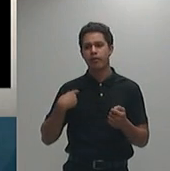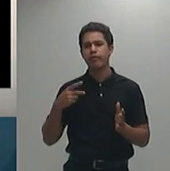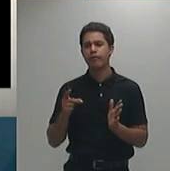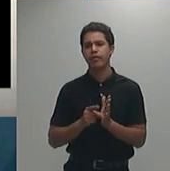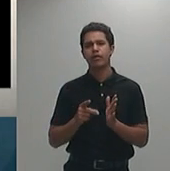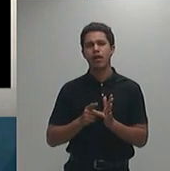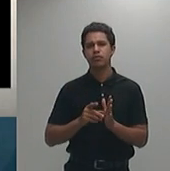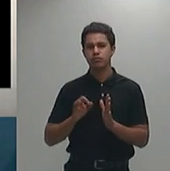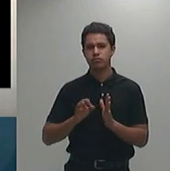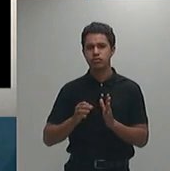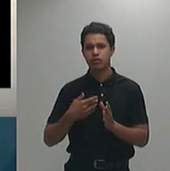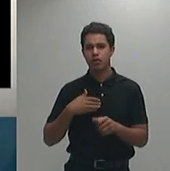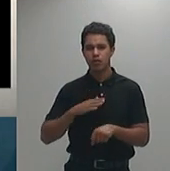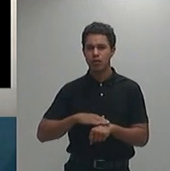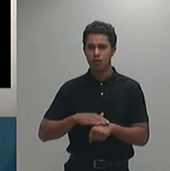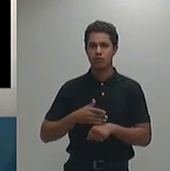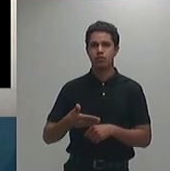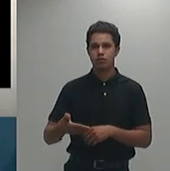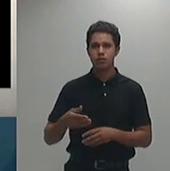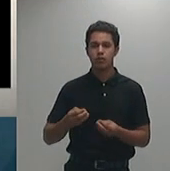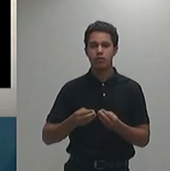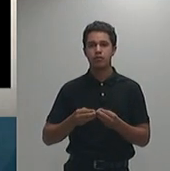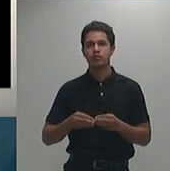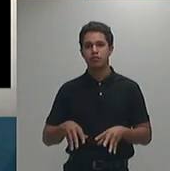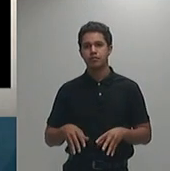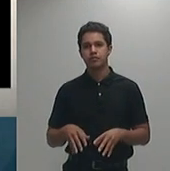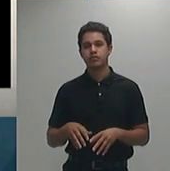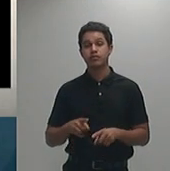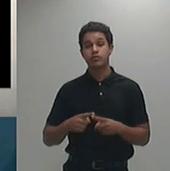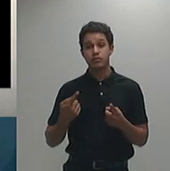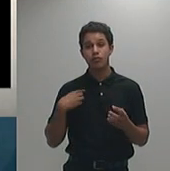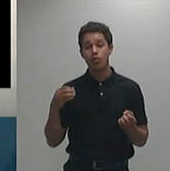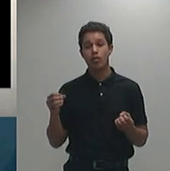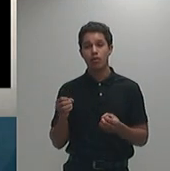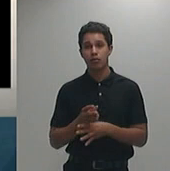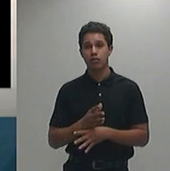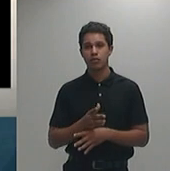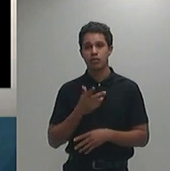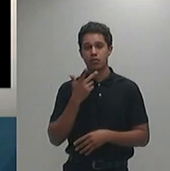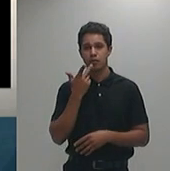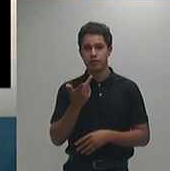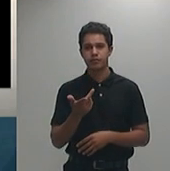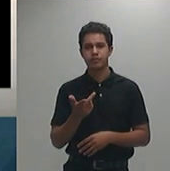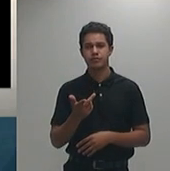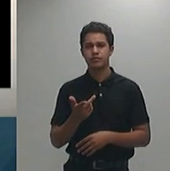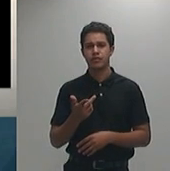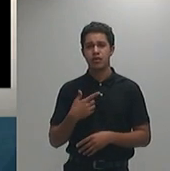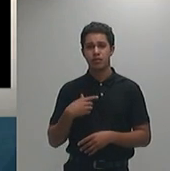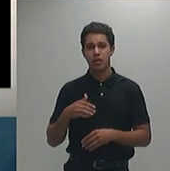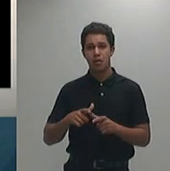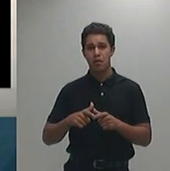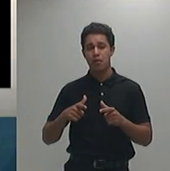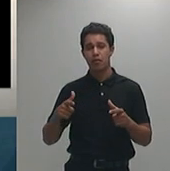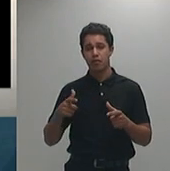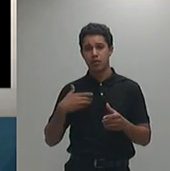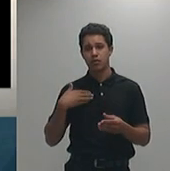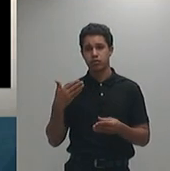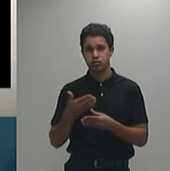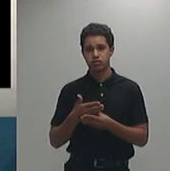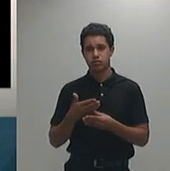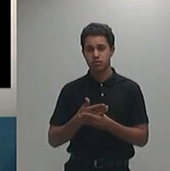momento em que o suposto dano então eu concluí é pugnando pela prevalência do procedimento